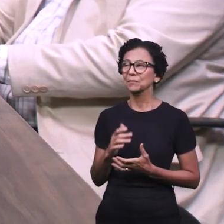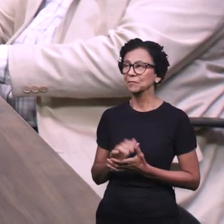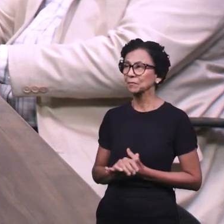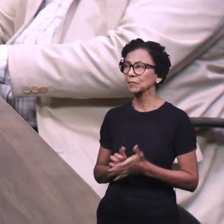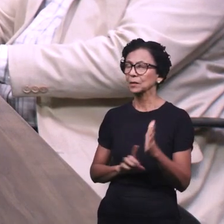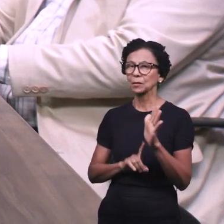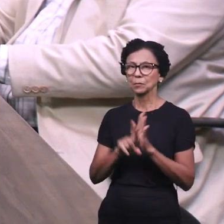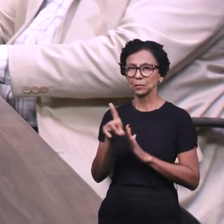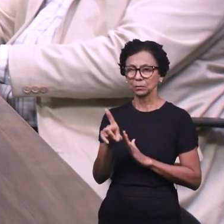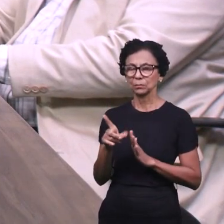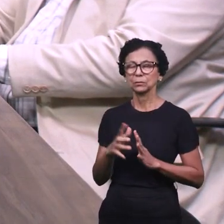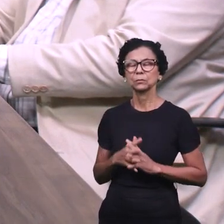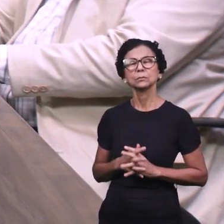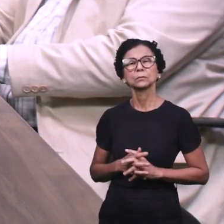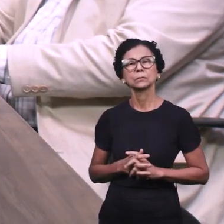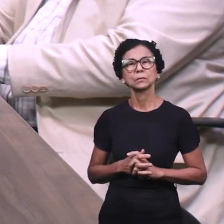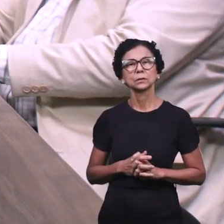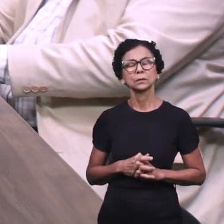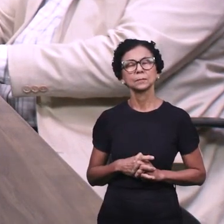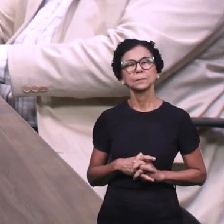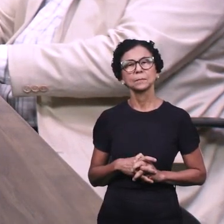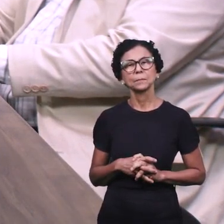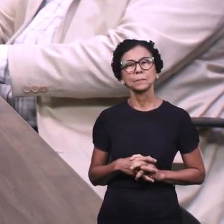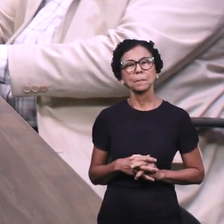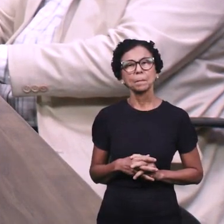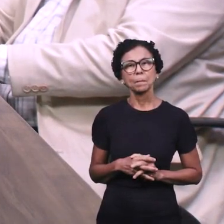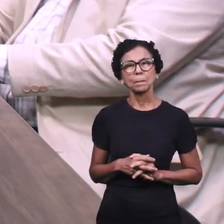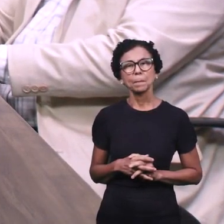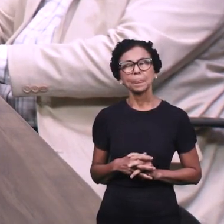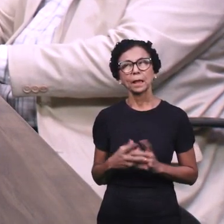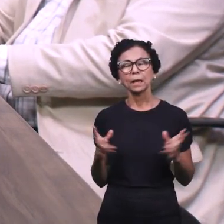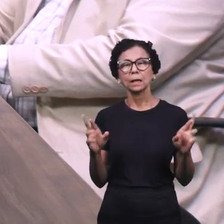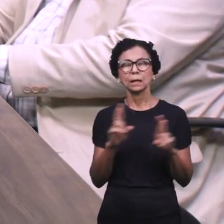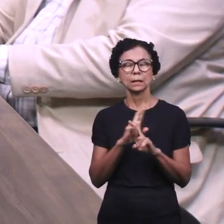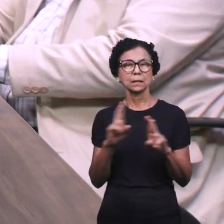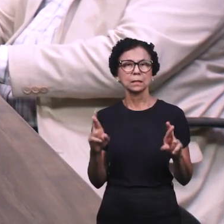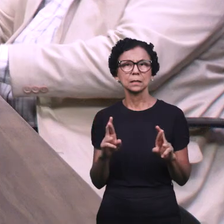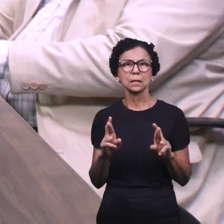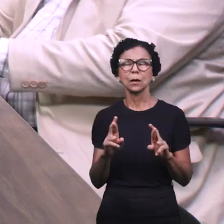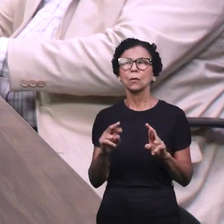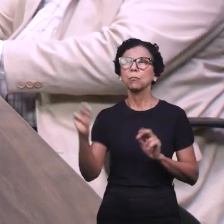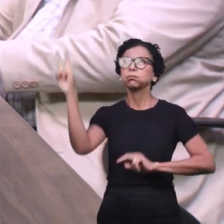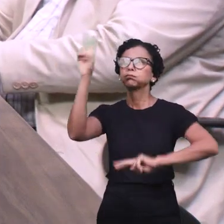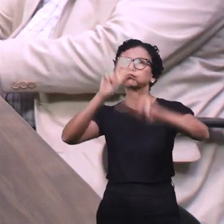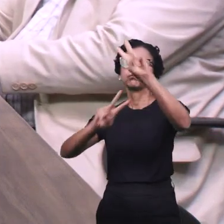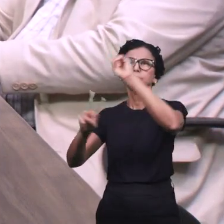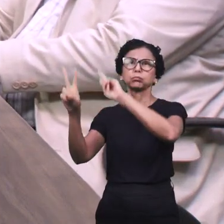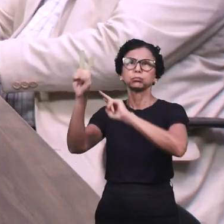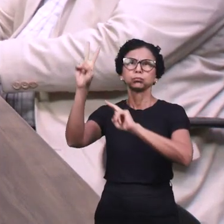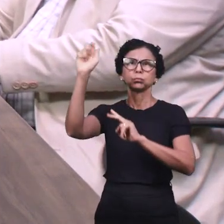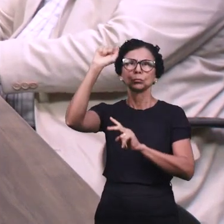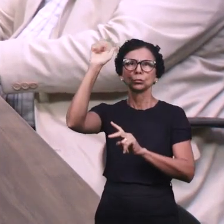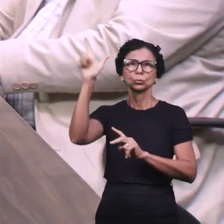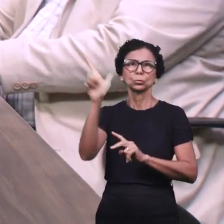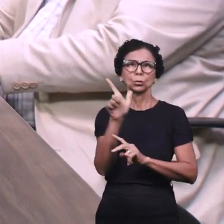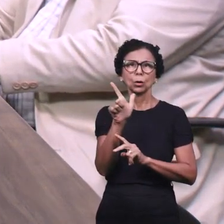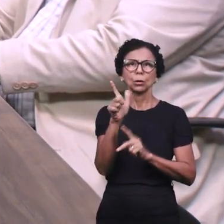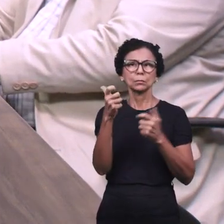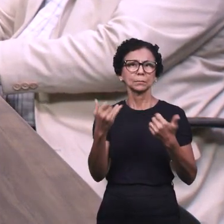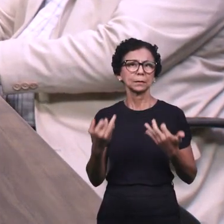de fazer uma pergunta para que o senhor pudesse comentar, que seria a respeito dos ventos solares. Se